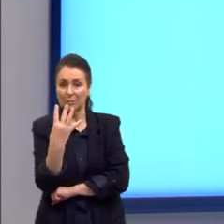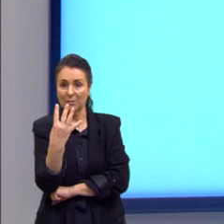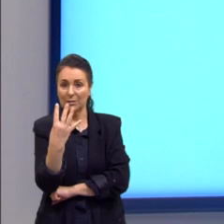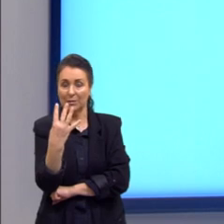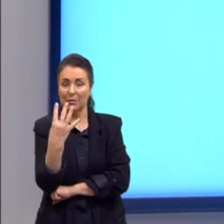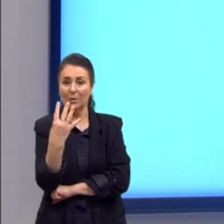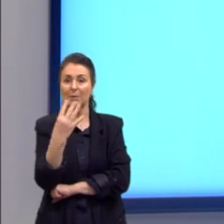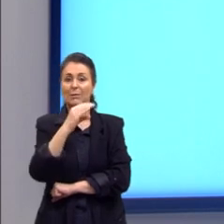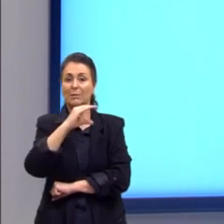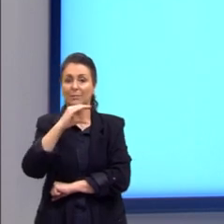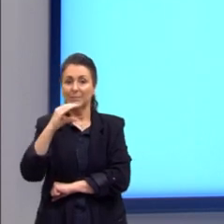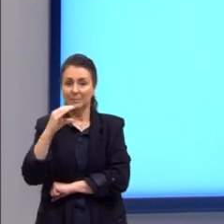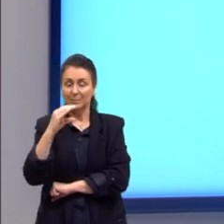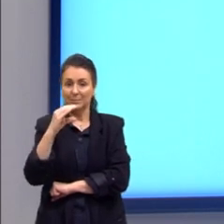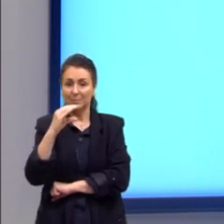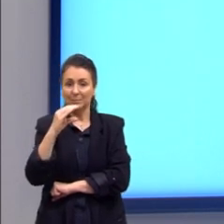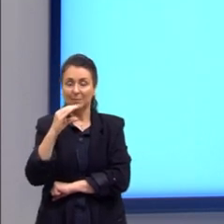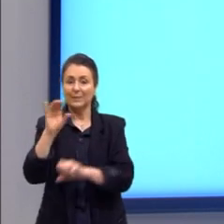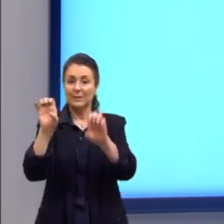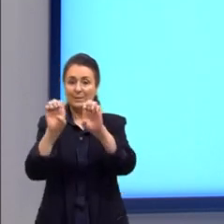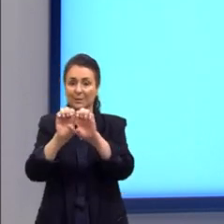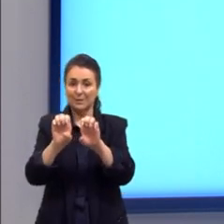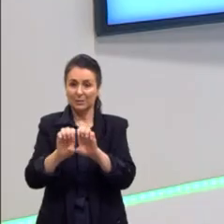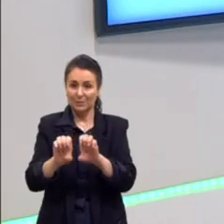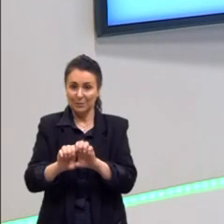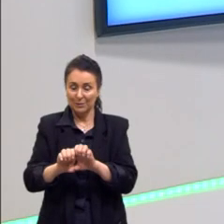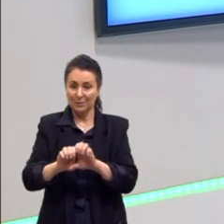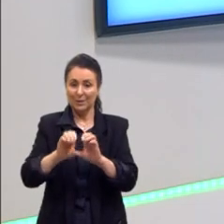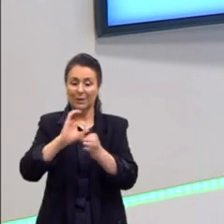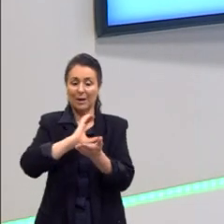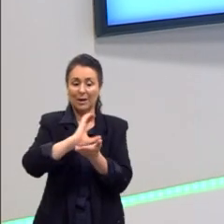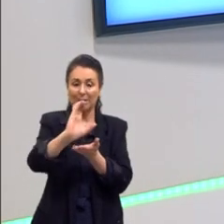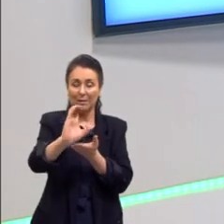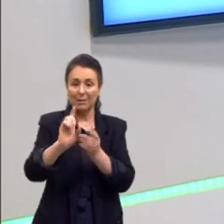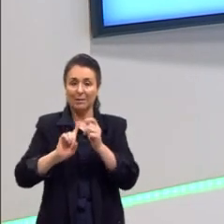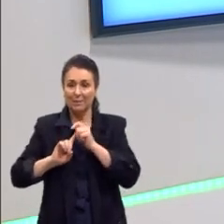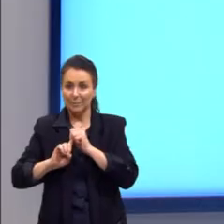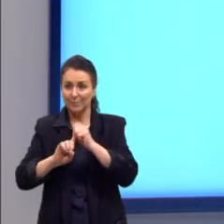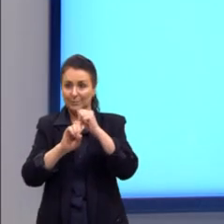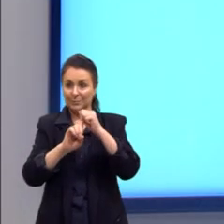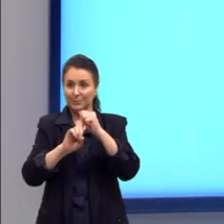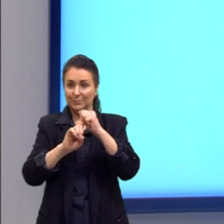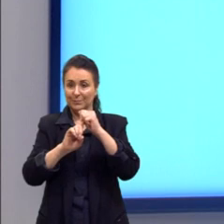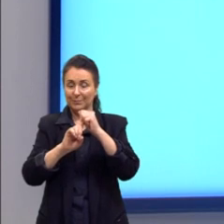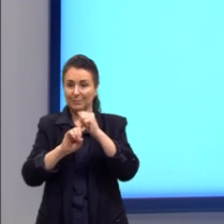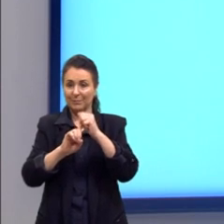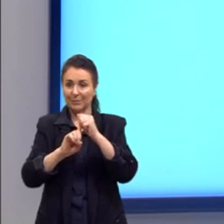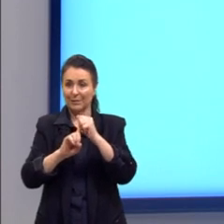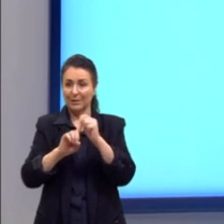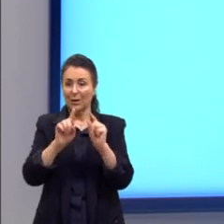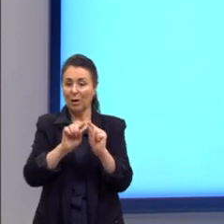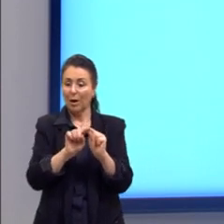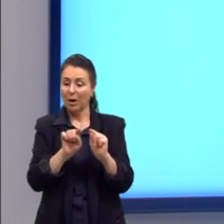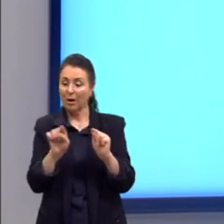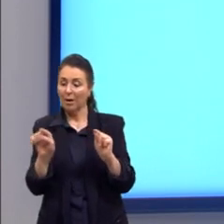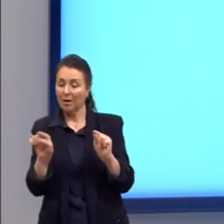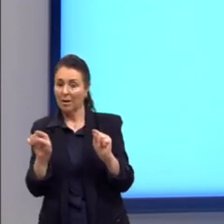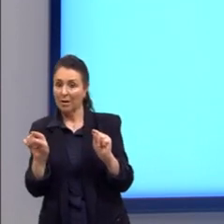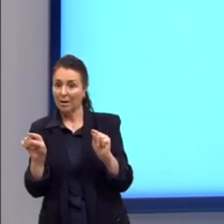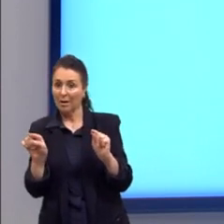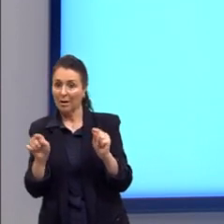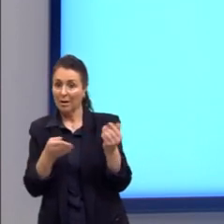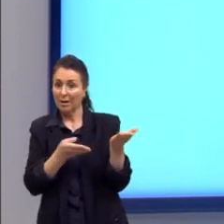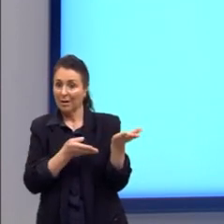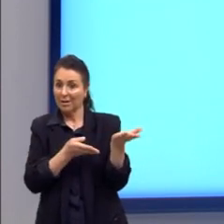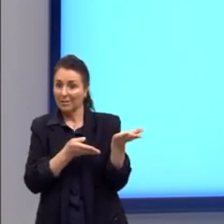carbonos aí na estrutura da cadeia principal bom aqui neste Cantinho da do slide